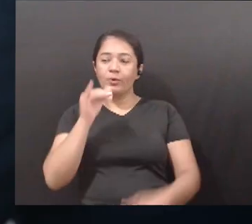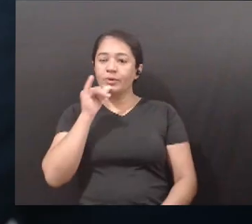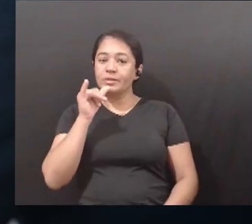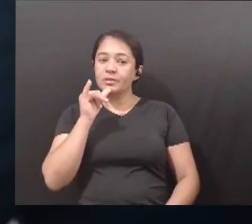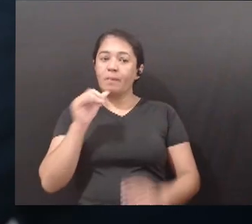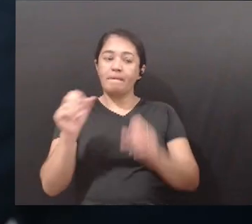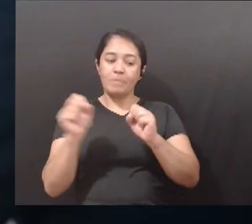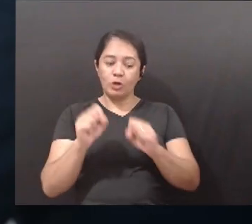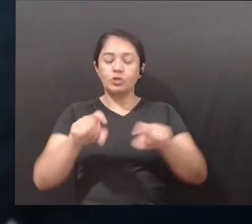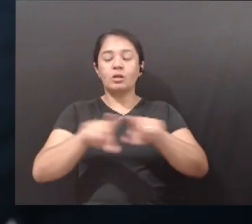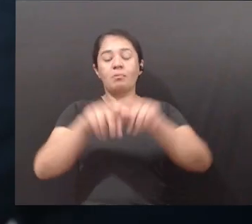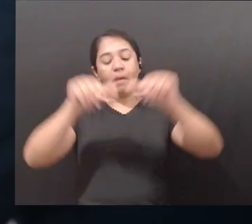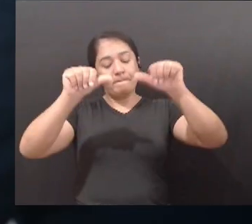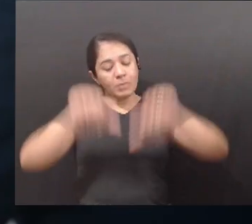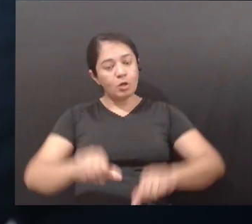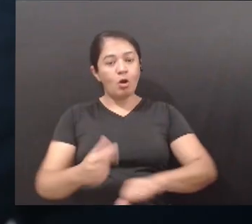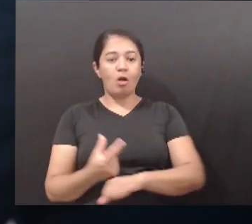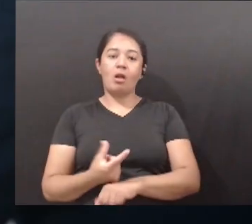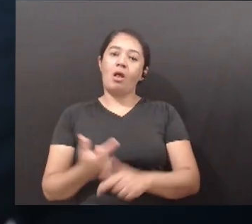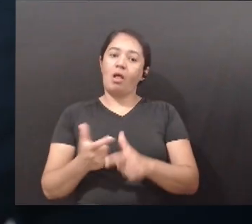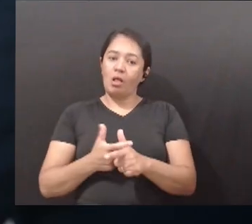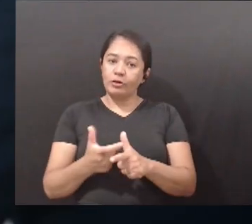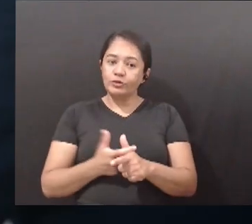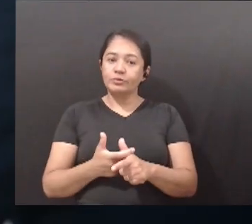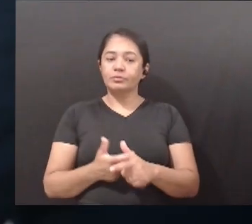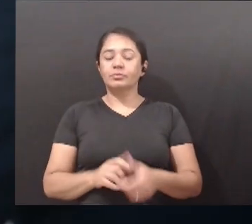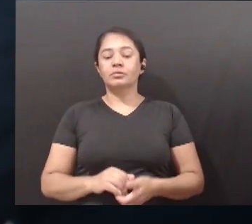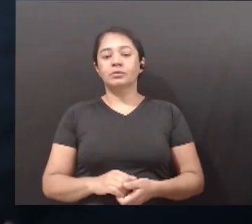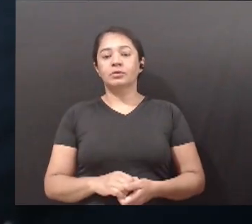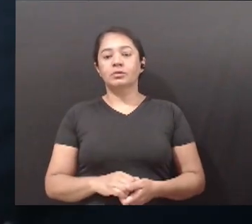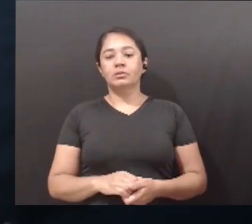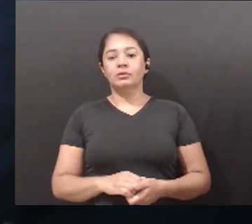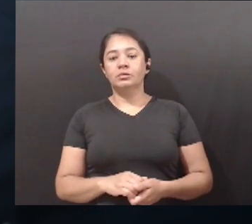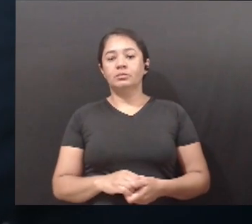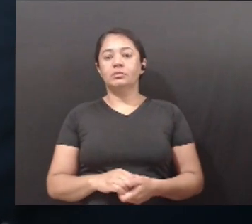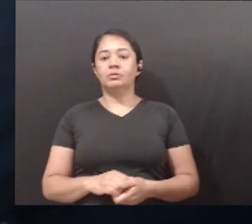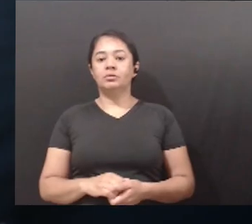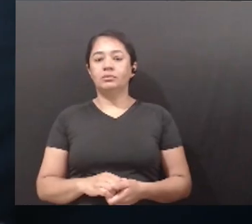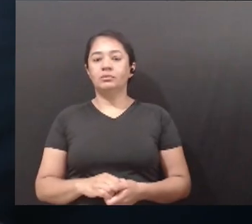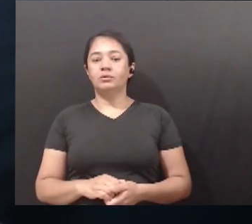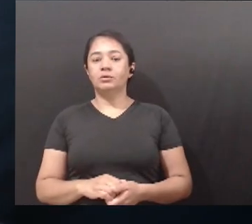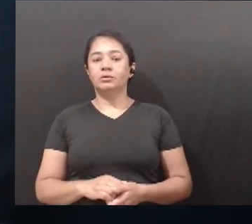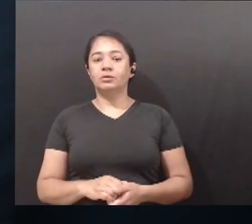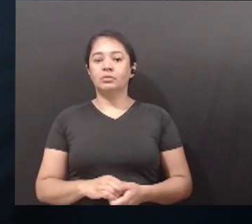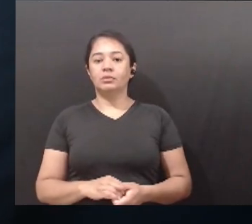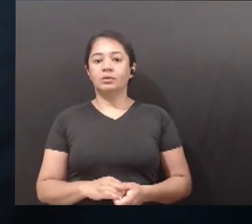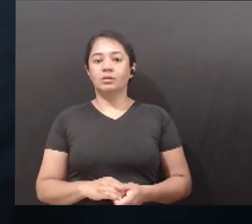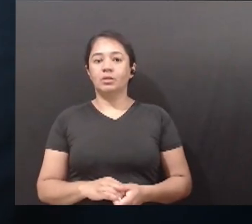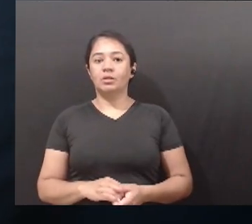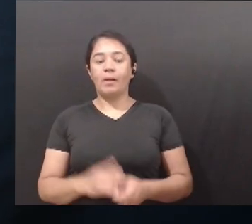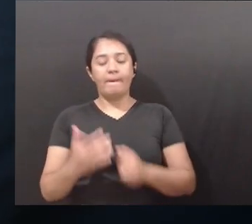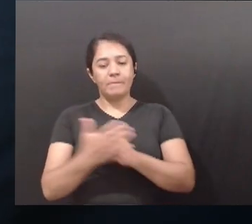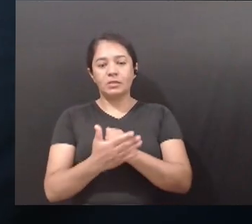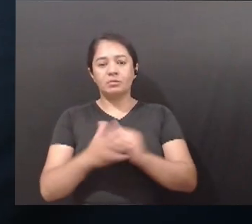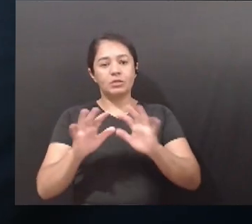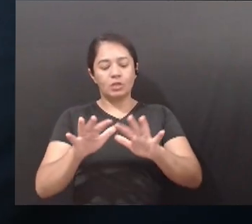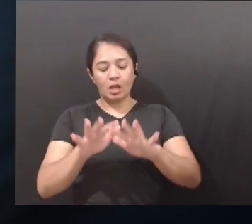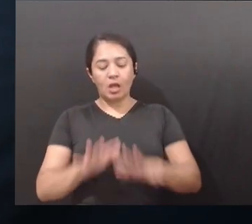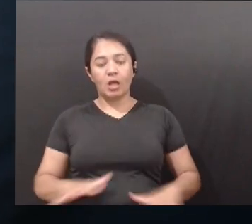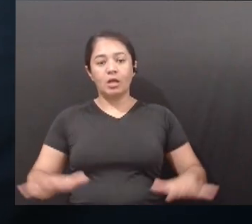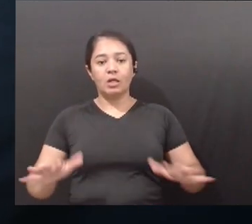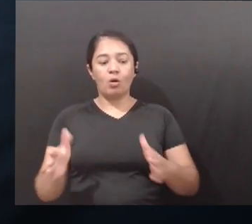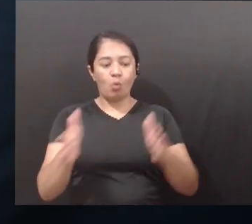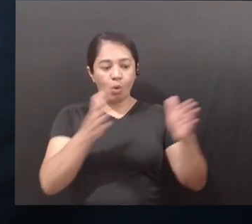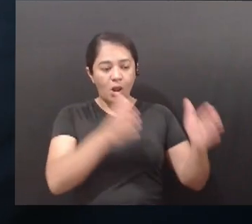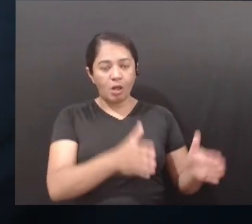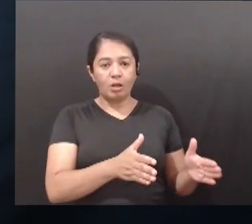a situação, né? Exato. Pode falar. Não, pode falar. Não, basicamente nesse cenário, a parte dela